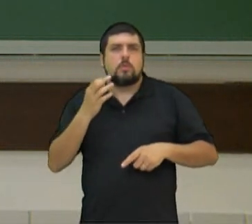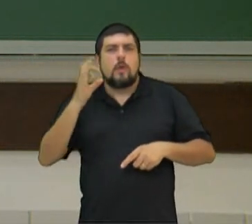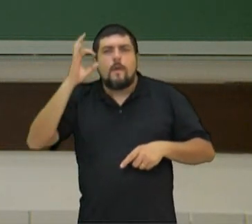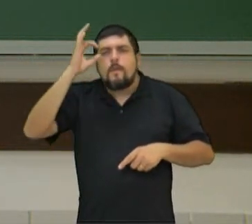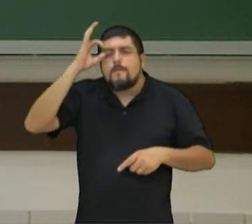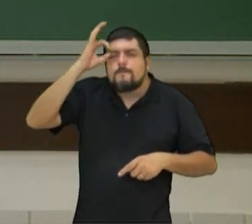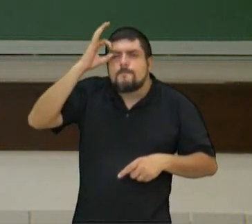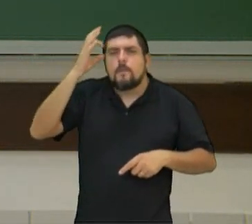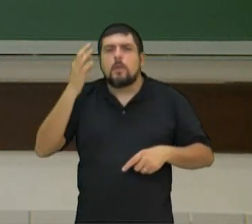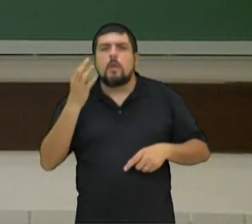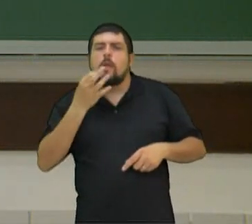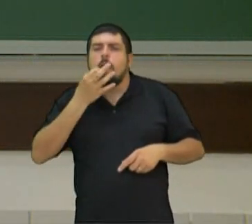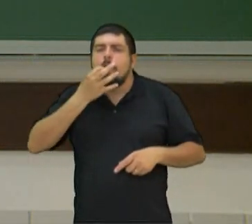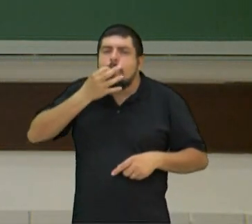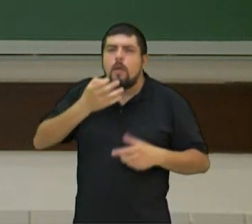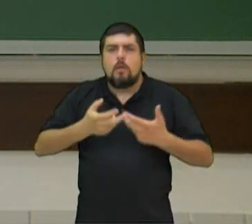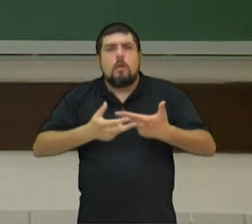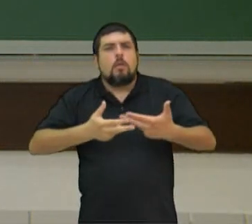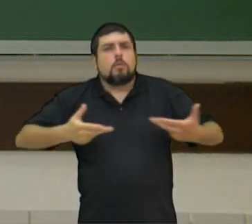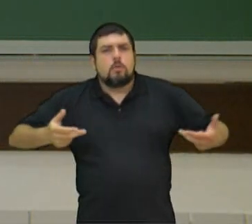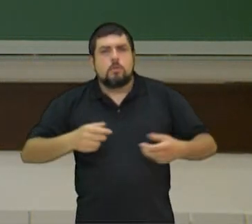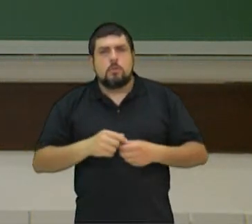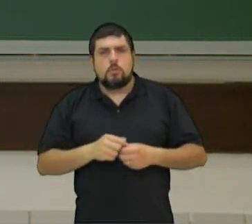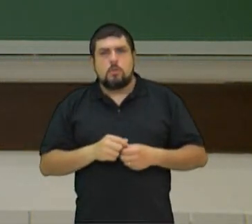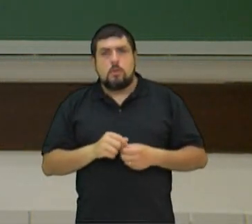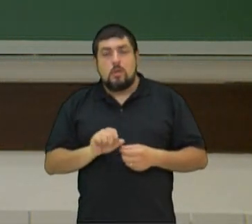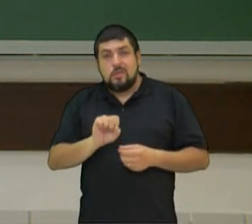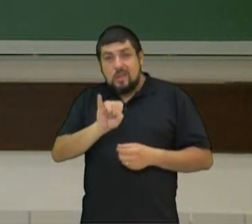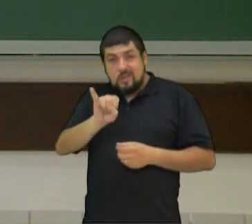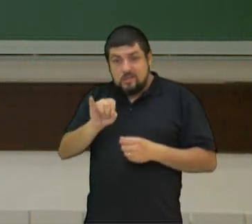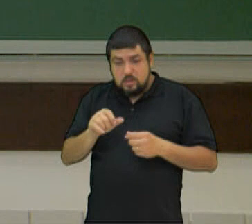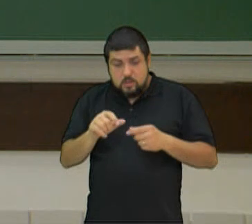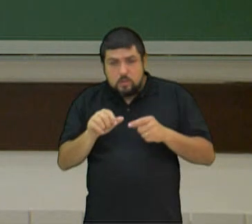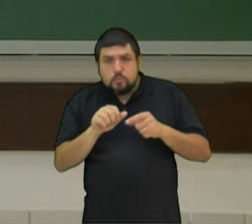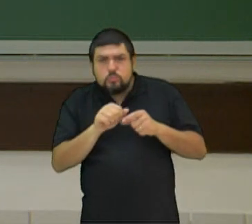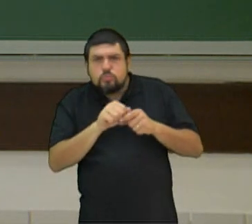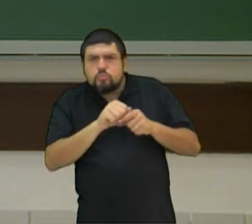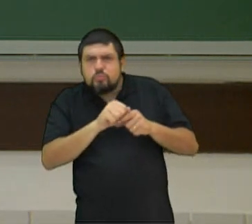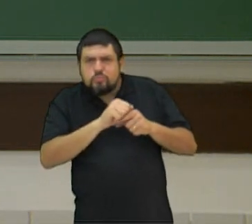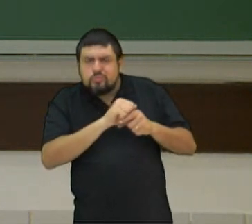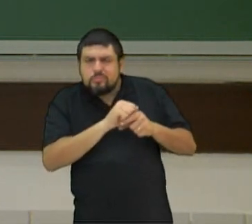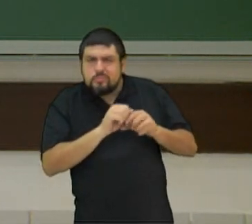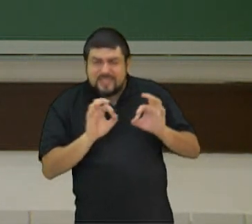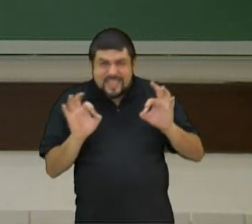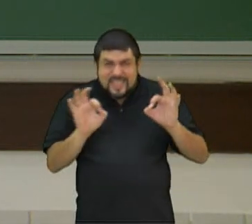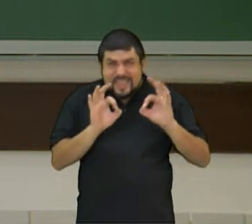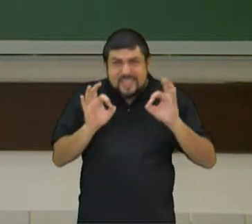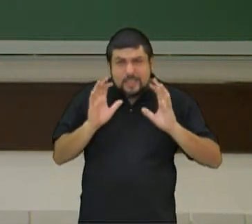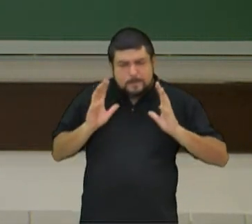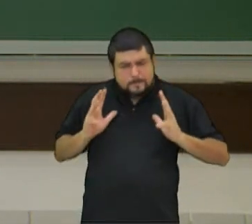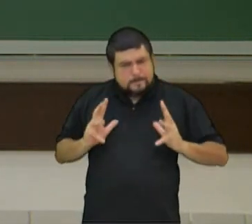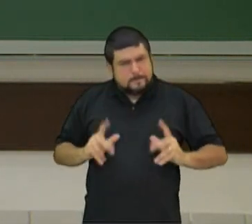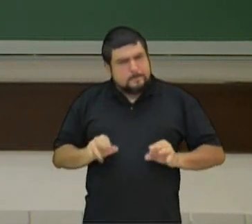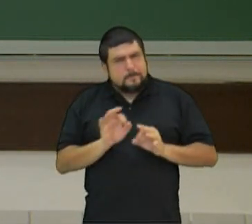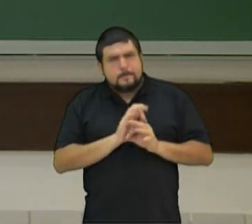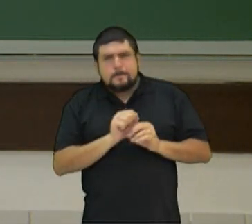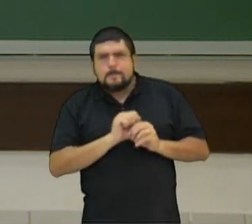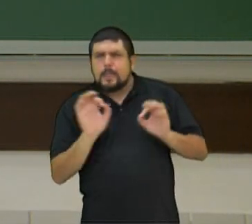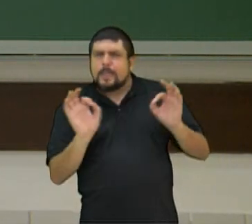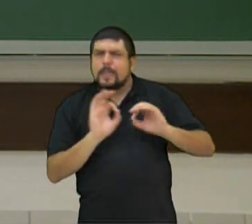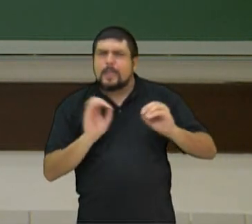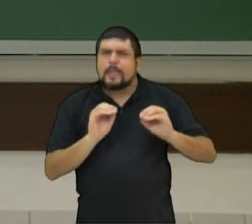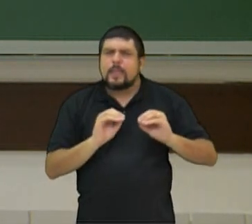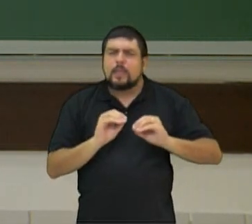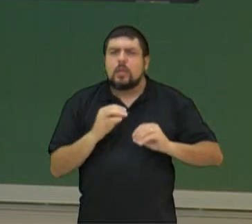qualquer material que fura, que corta, se ele não for esterilizado, o risco da pessoa adquirir o HIV é grande.